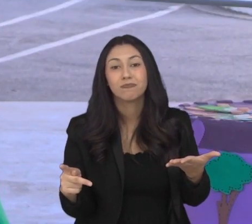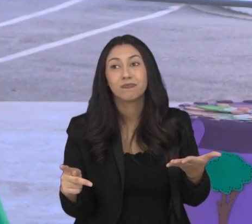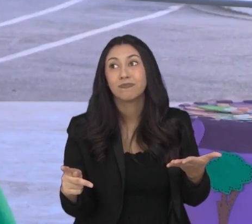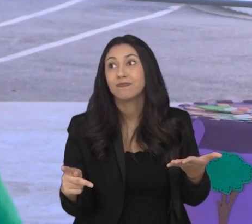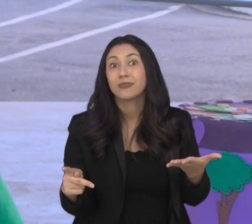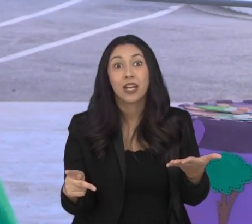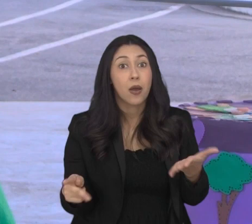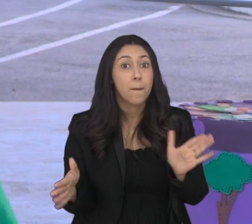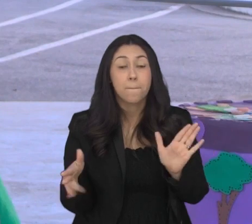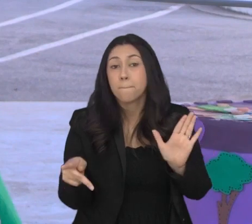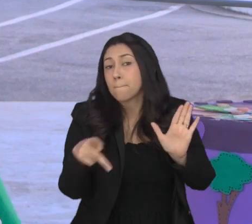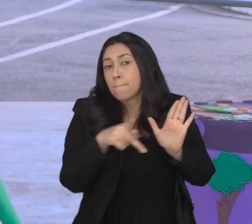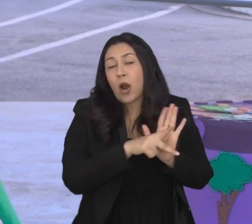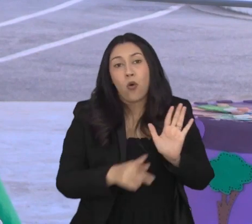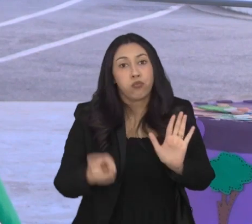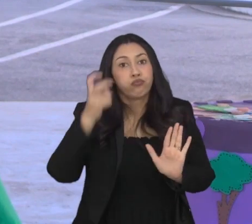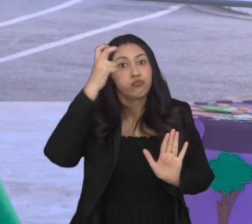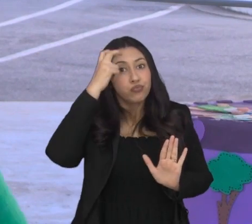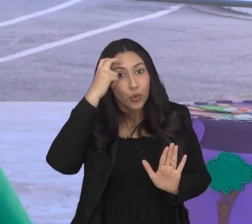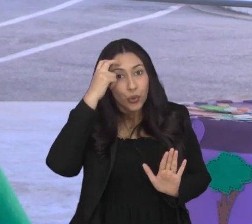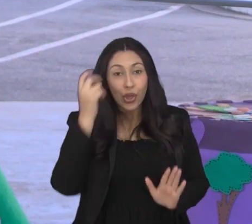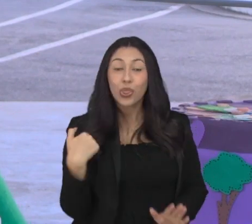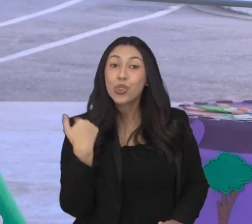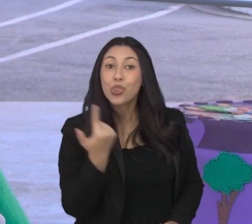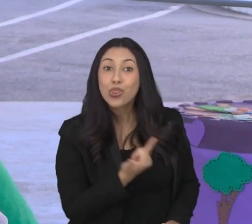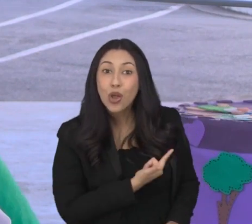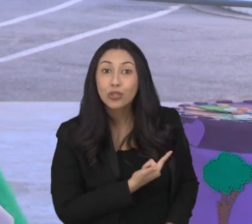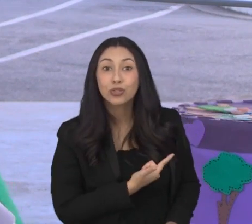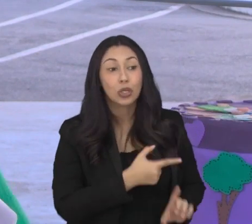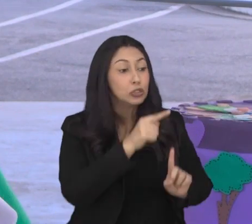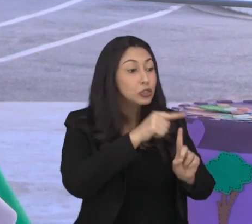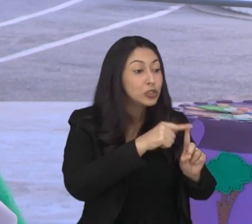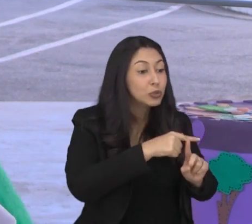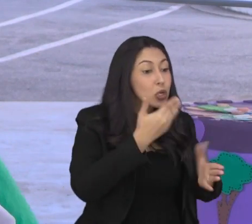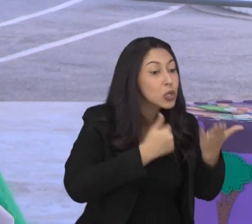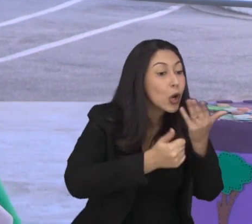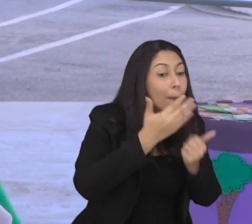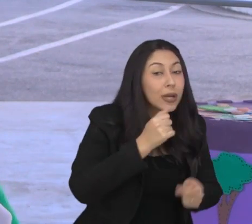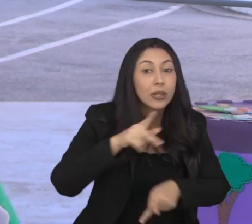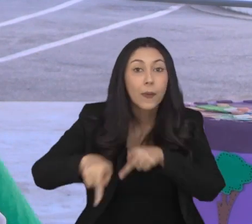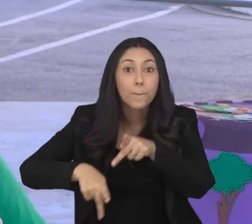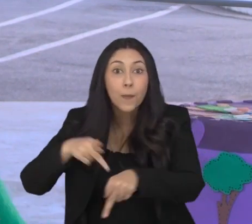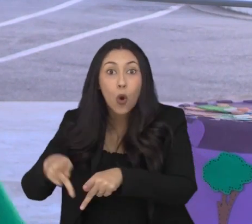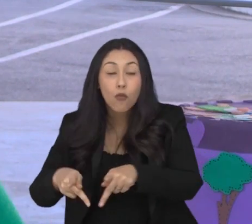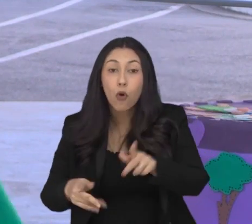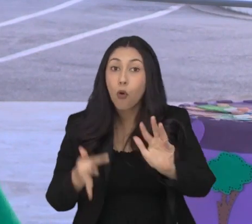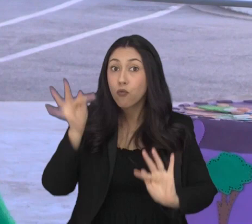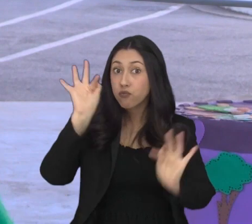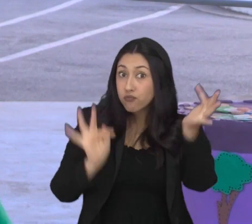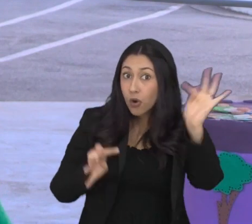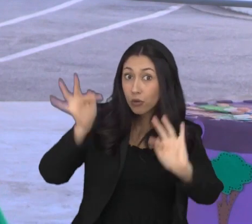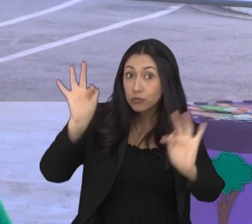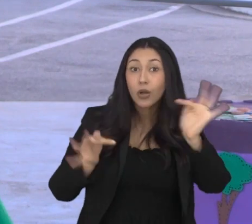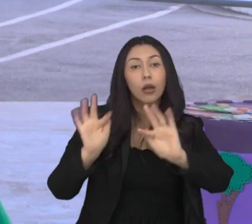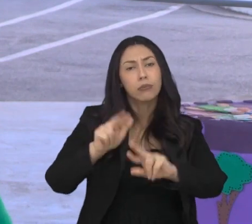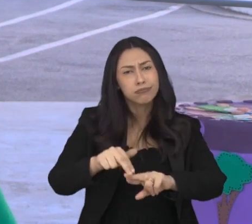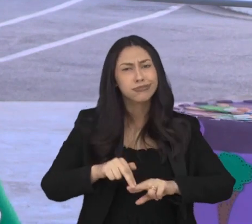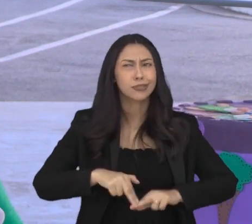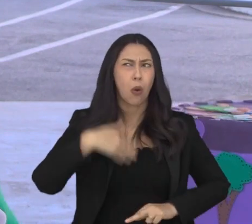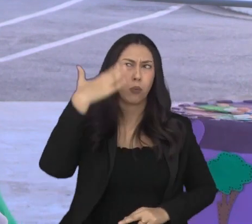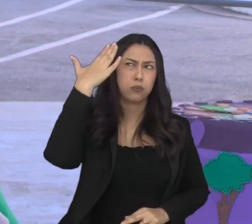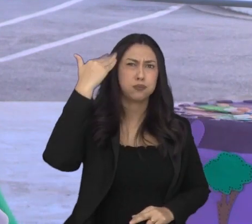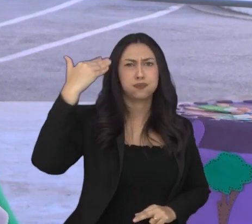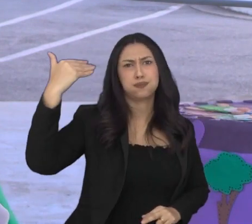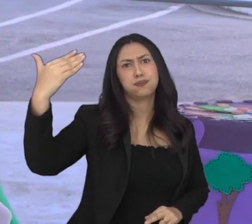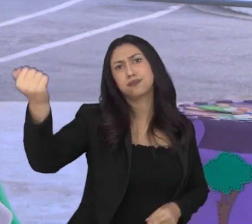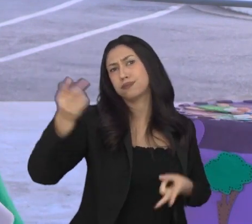Pica-Pau Amarelo, é a nossa cultura. Fala sobre as nossas comidas, sobre o nosso povo, a nossa gente, o nosso folclore, e por